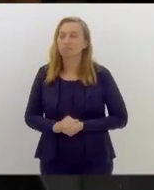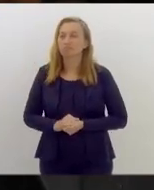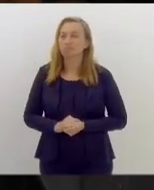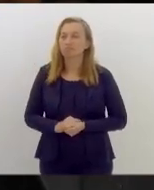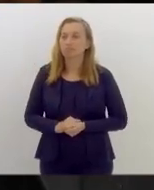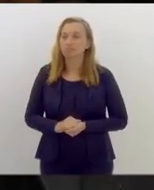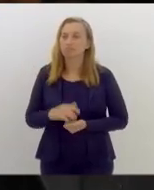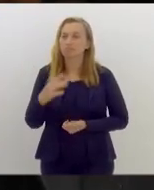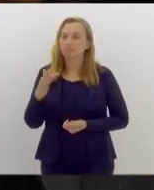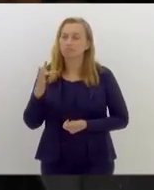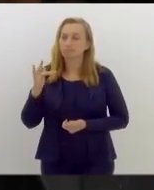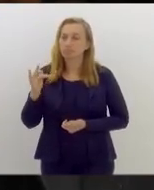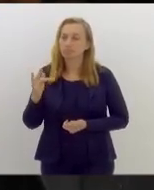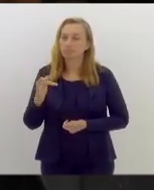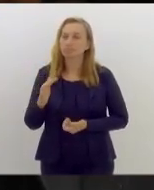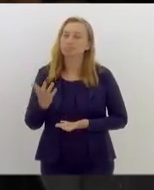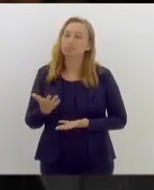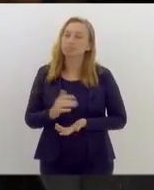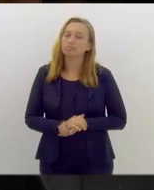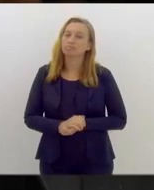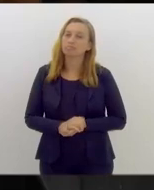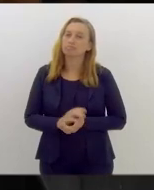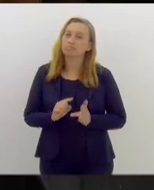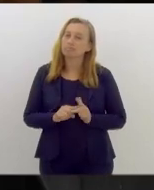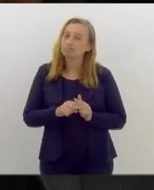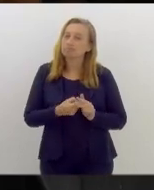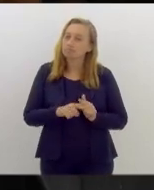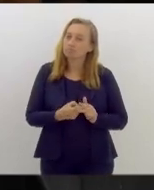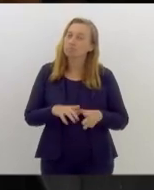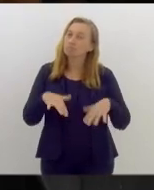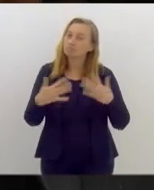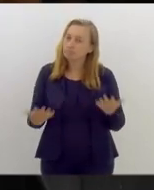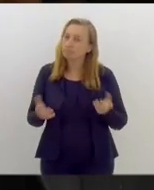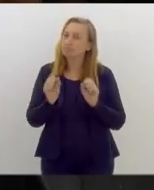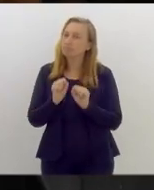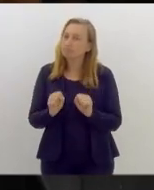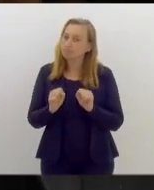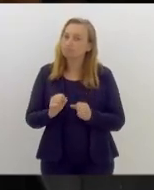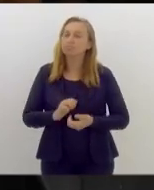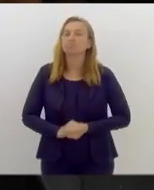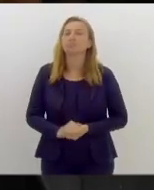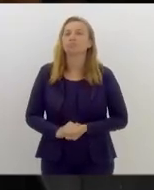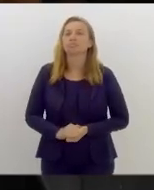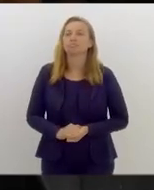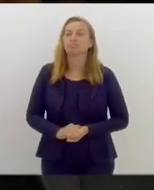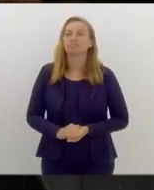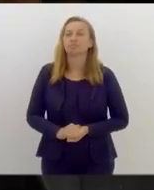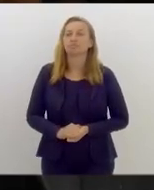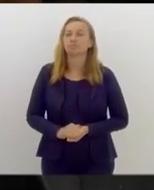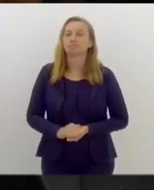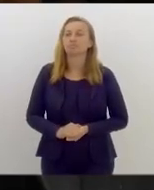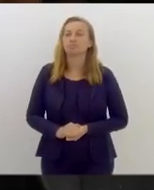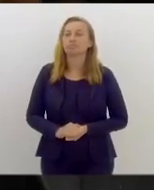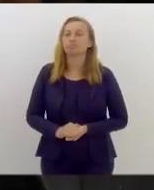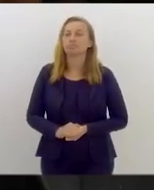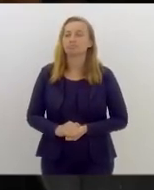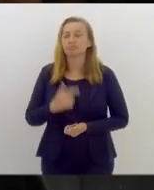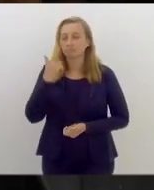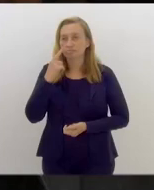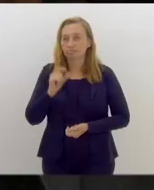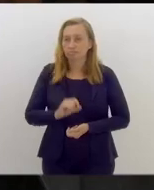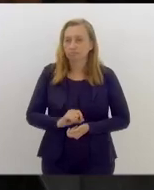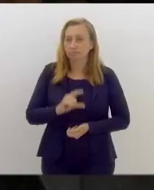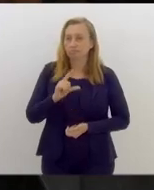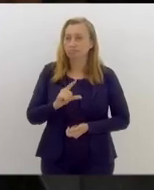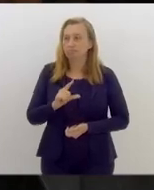essas previsões se alteraram. Então, pôde-se simular um acréscimo na receita